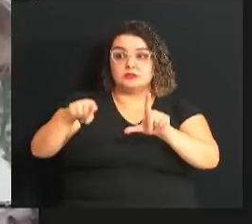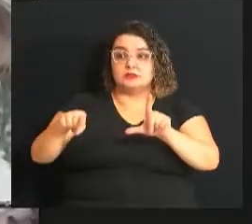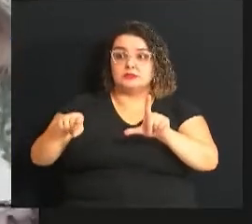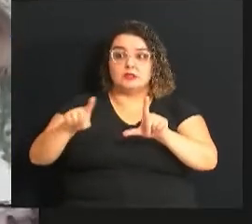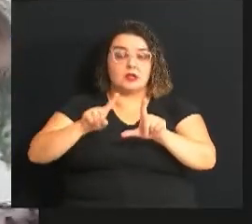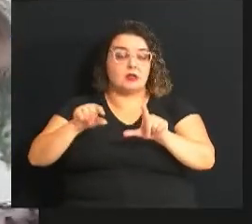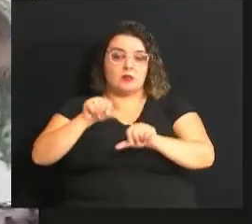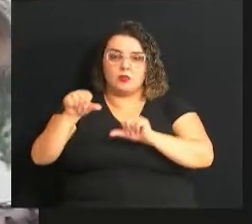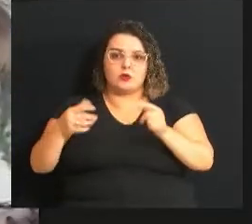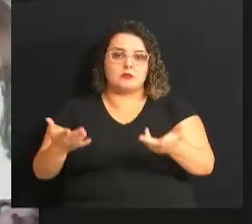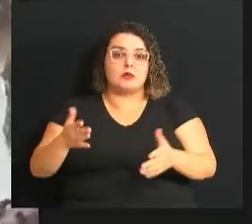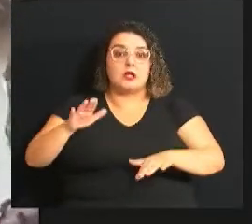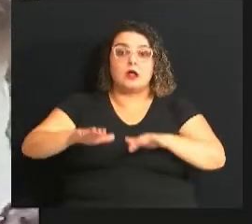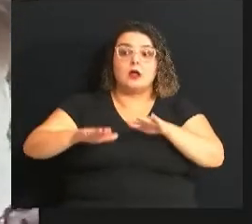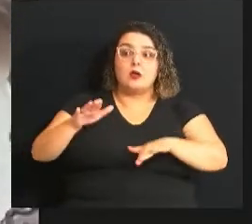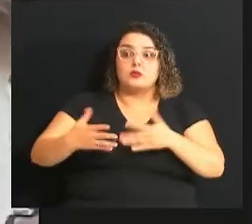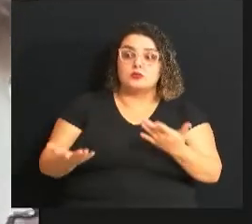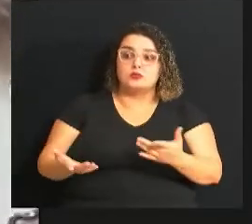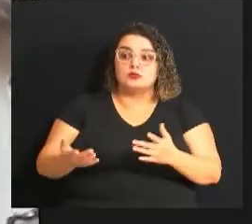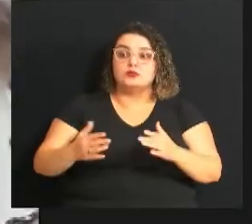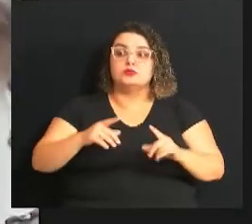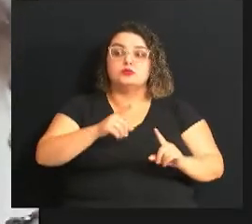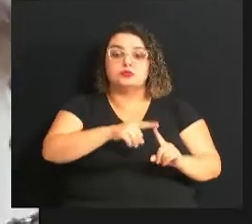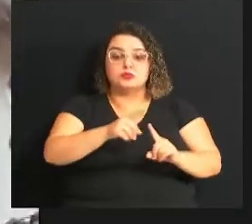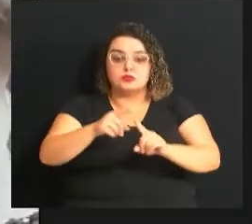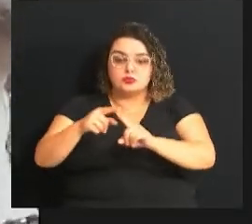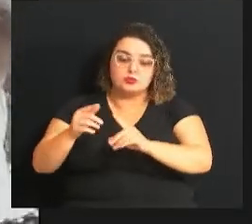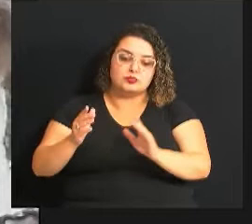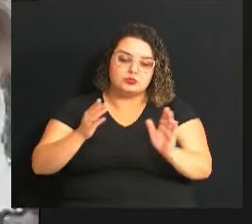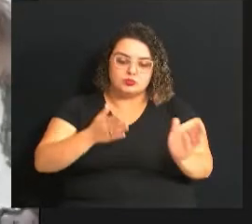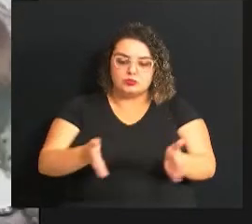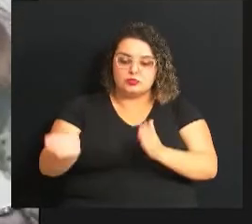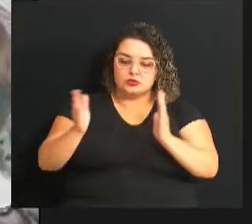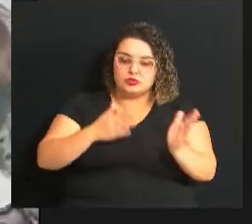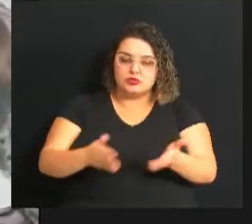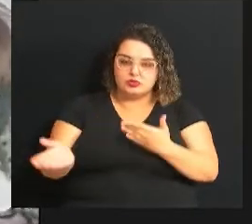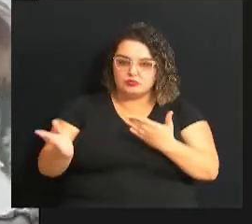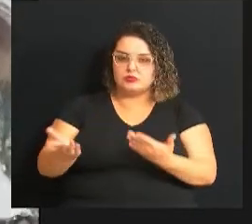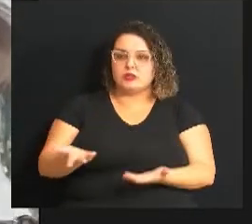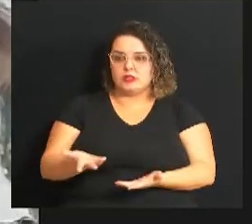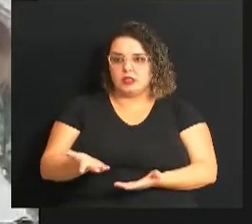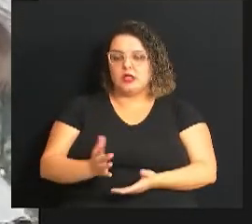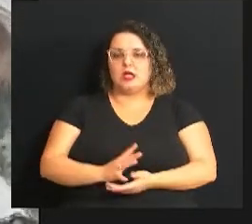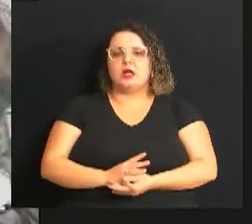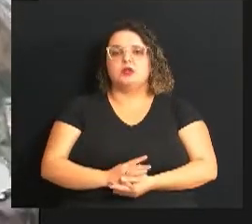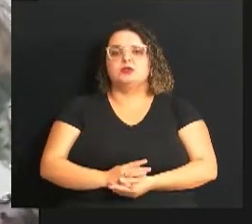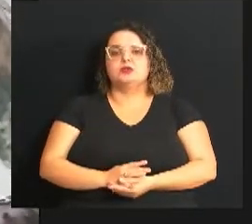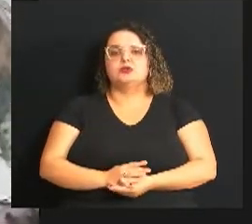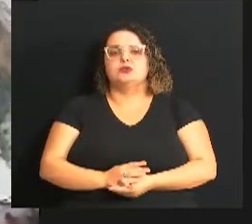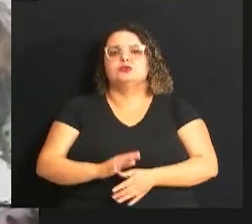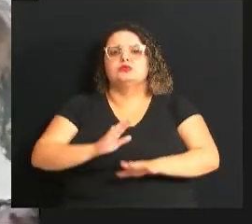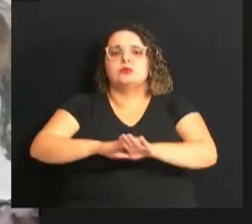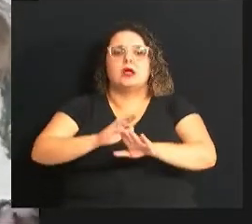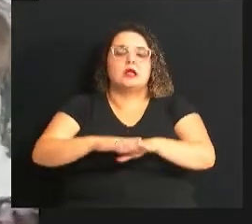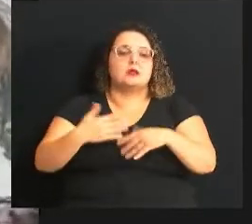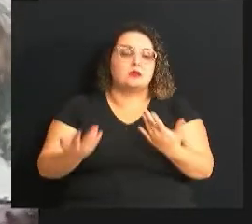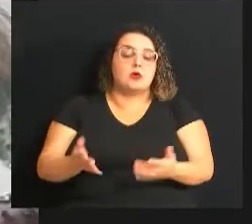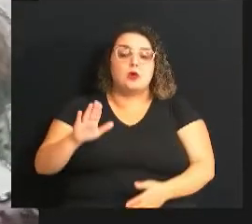vai depender muito do tipo de atividade que é desenvolvida. Quando você fala de um trabalho